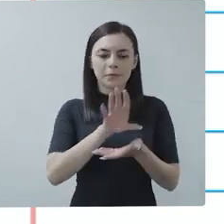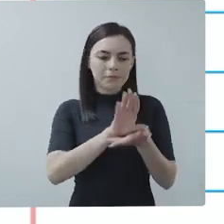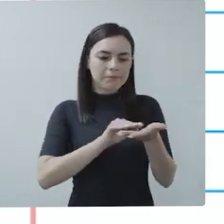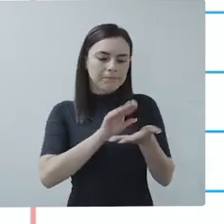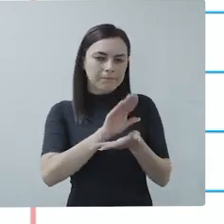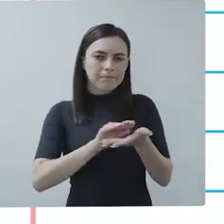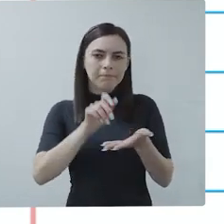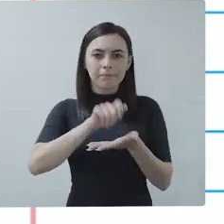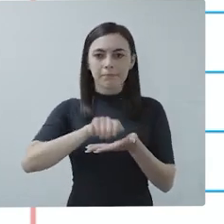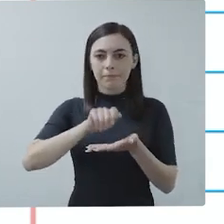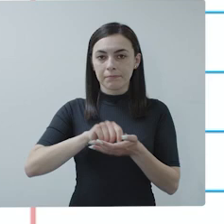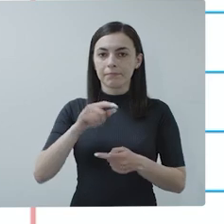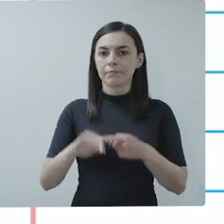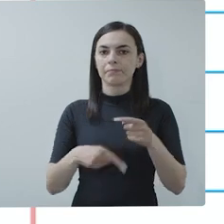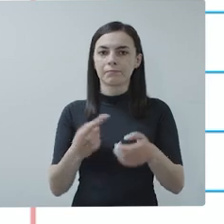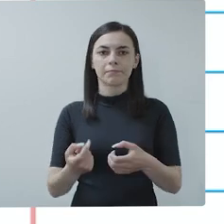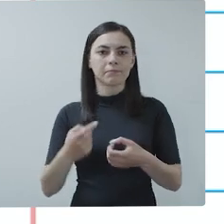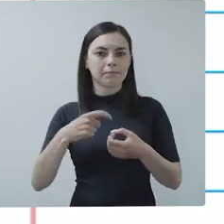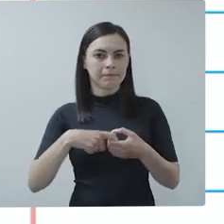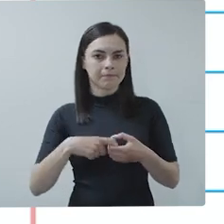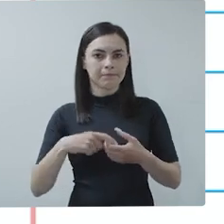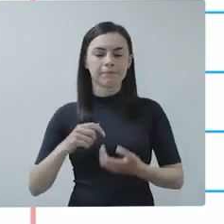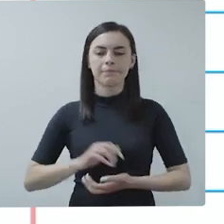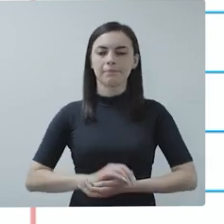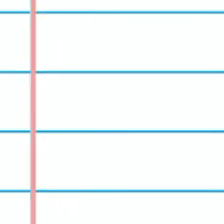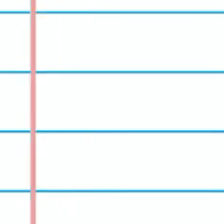fazerem o registro e a gente já retorna.